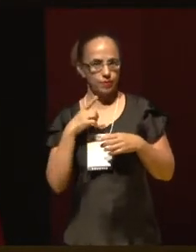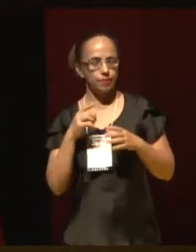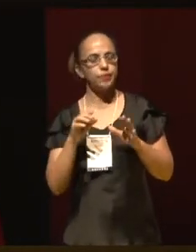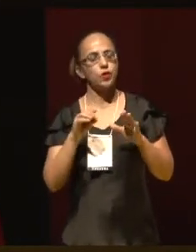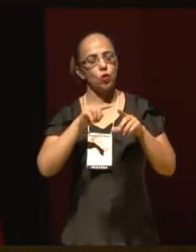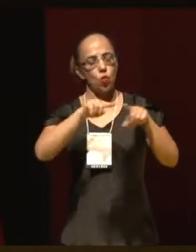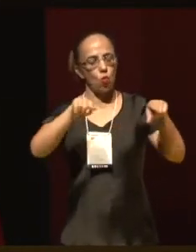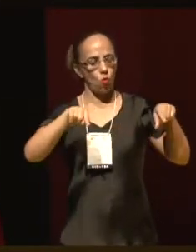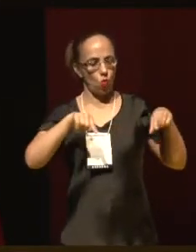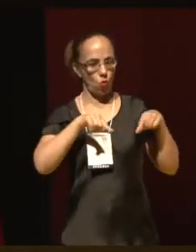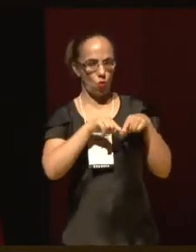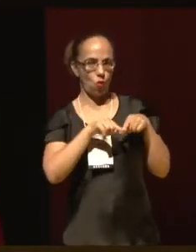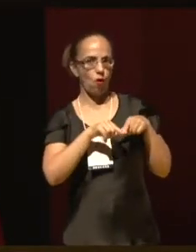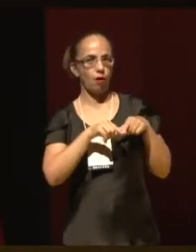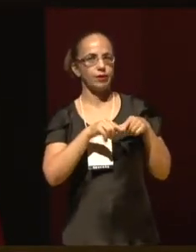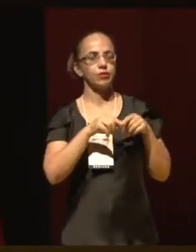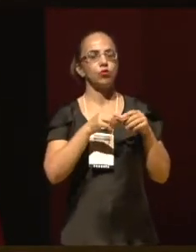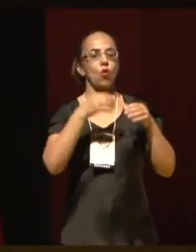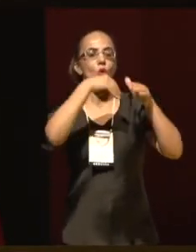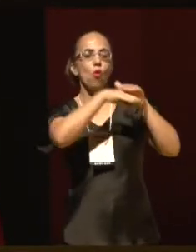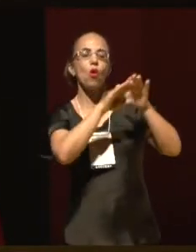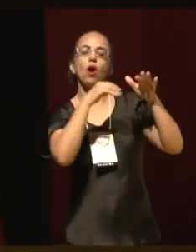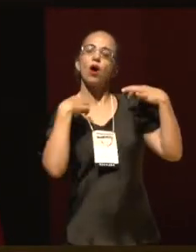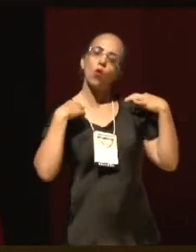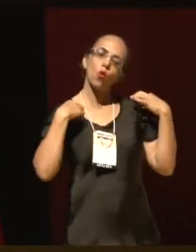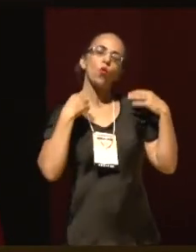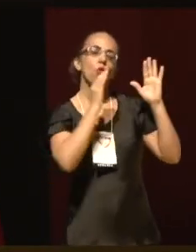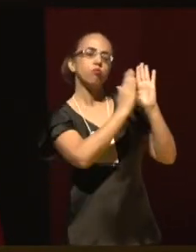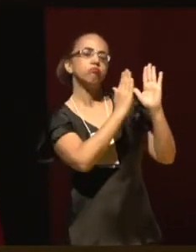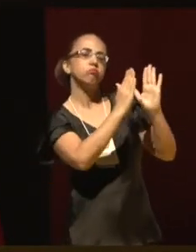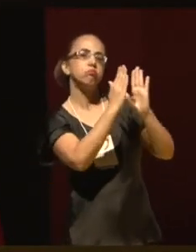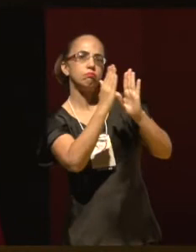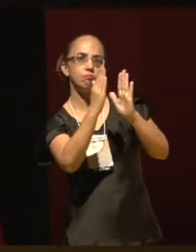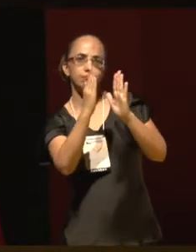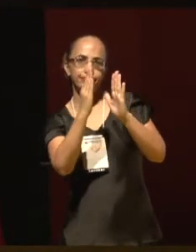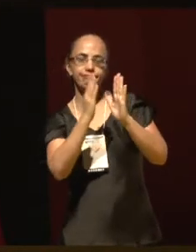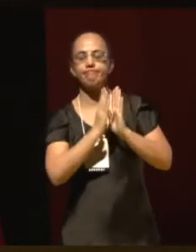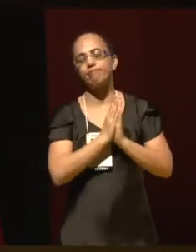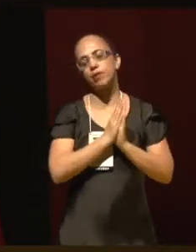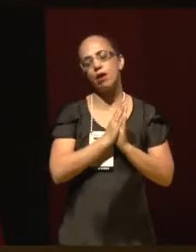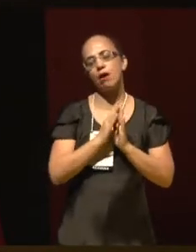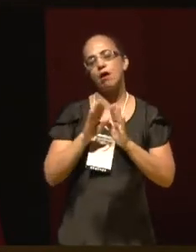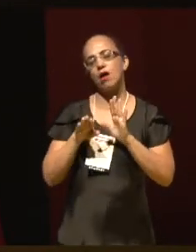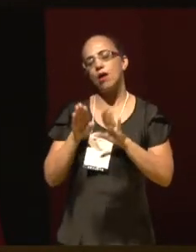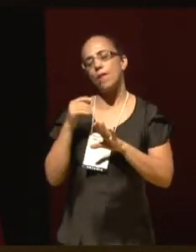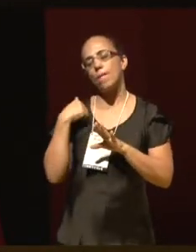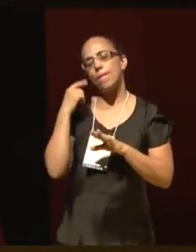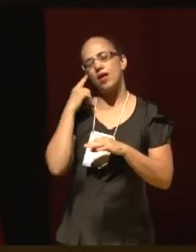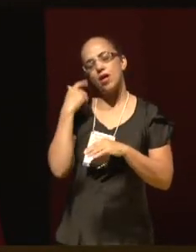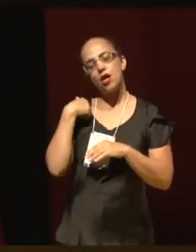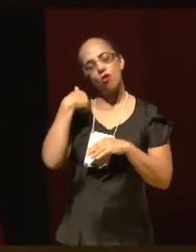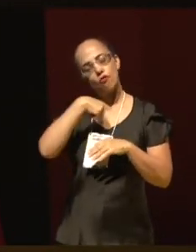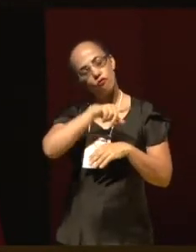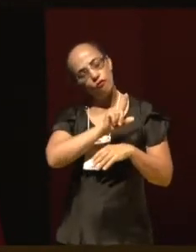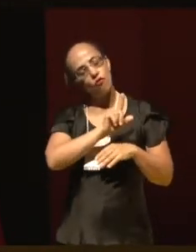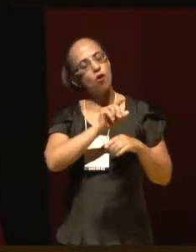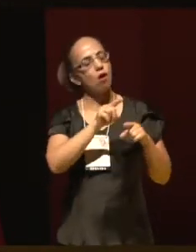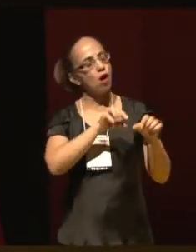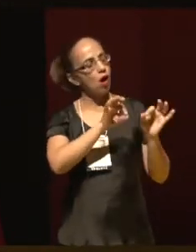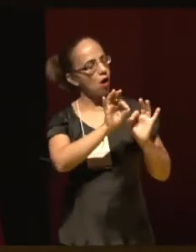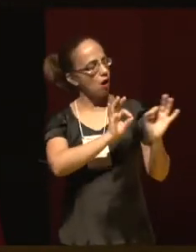em nossa casa. E, em vezes, pensamos, vou arrumar esse closet.